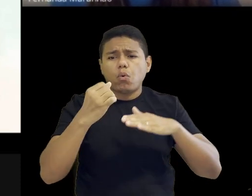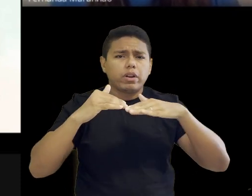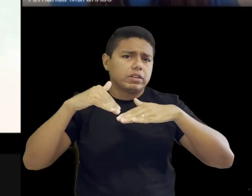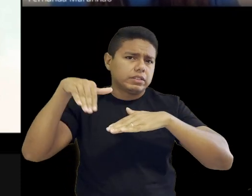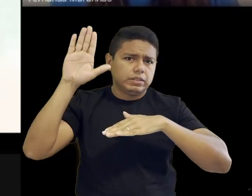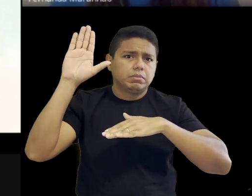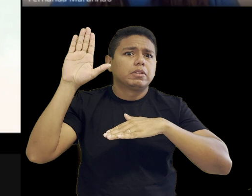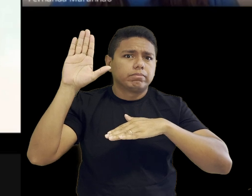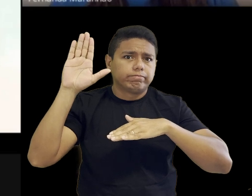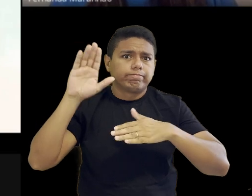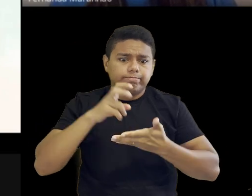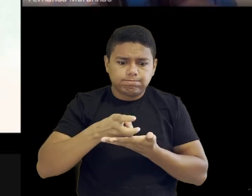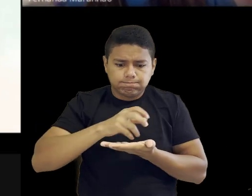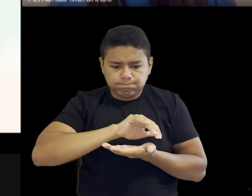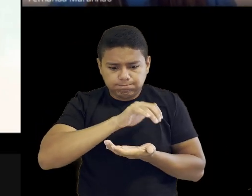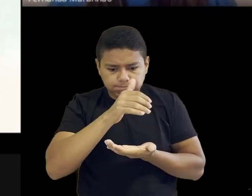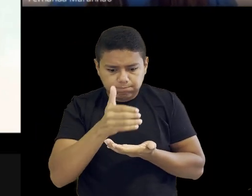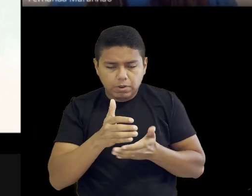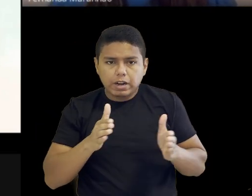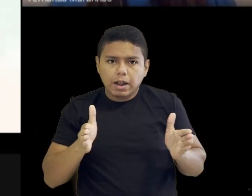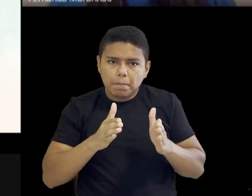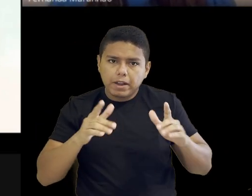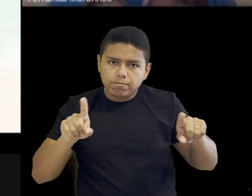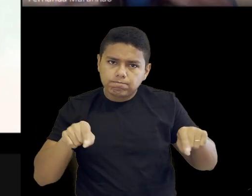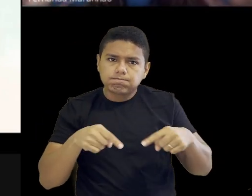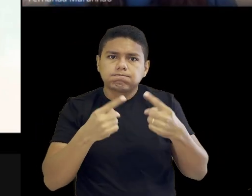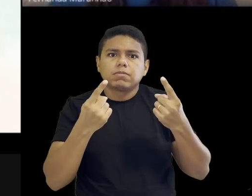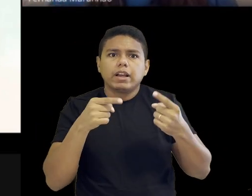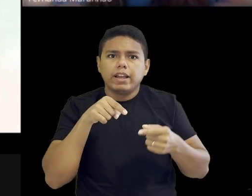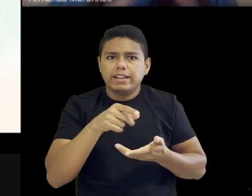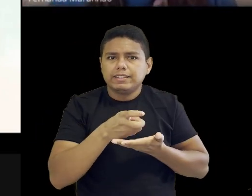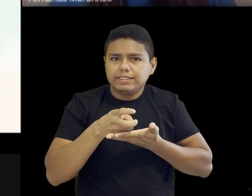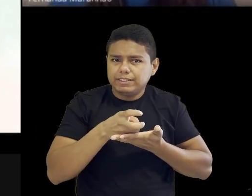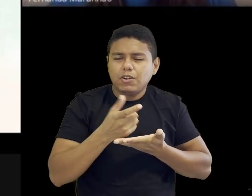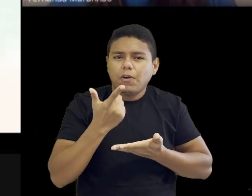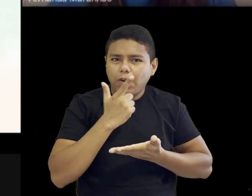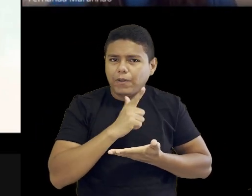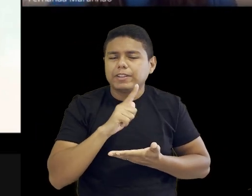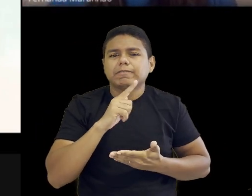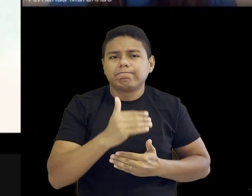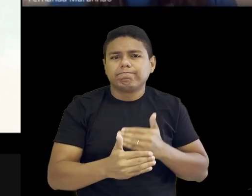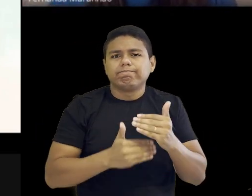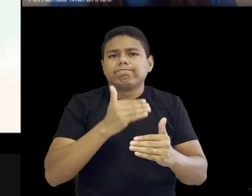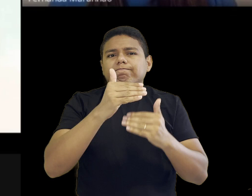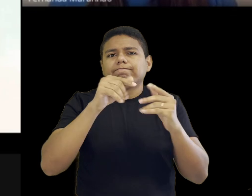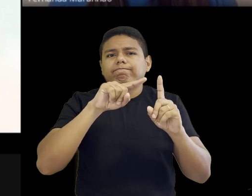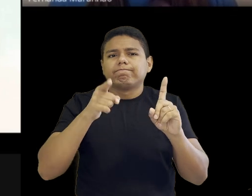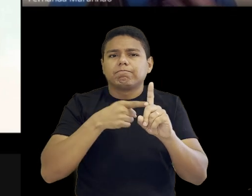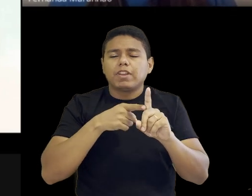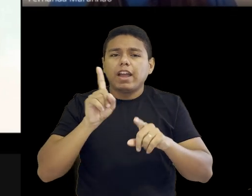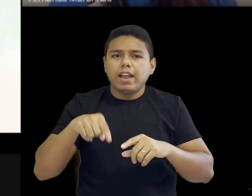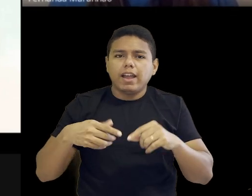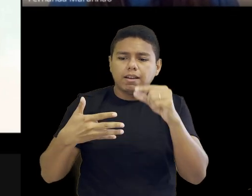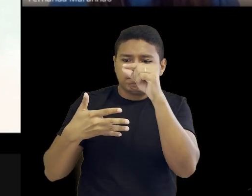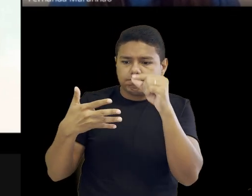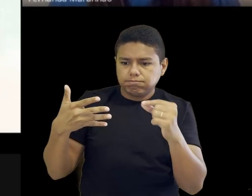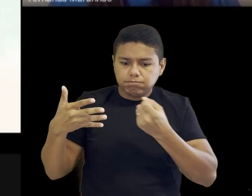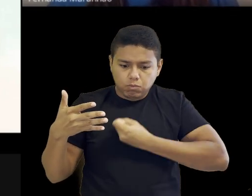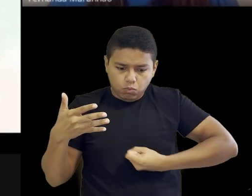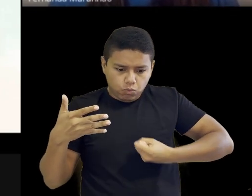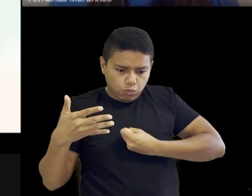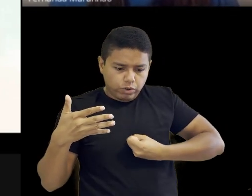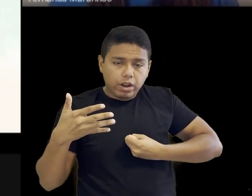uma relação acima de 8, mostrando um bom saco gestacional de tamanho adequado para o seu embrião. Enfim, são critérios que precisam